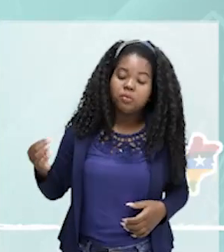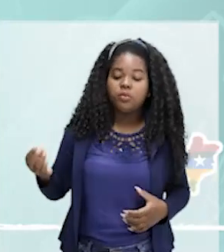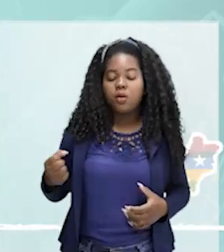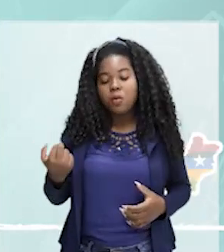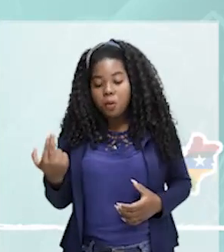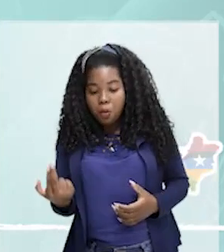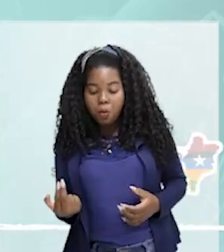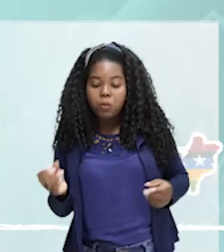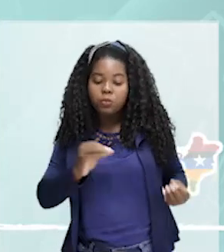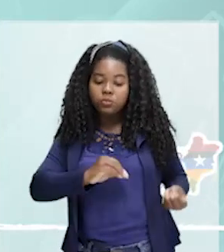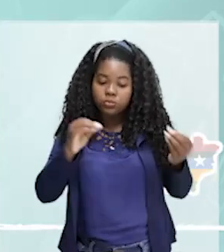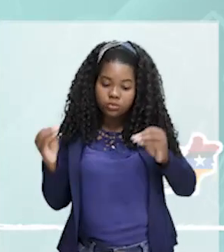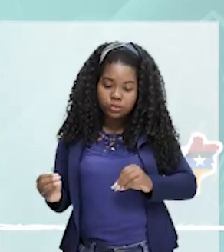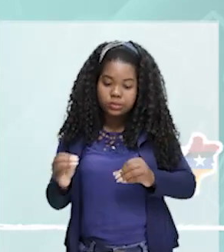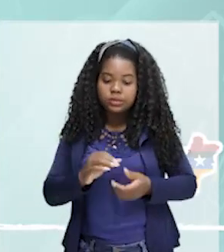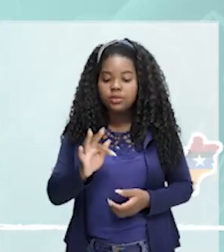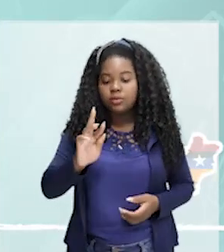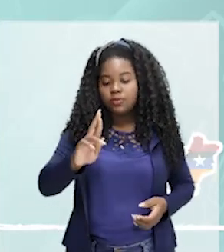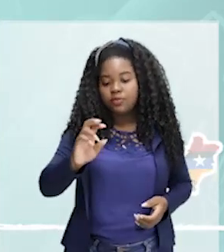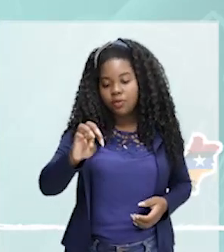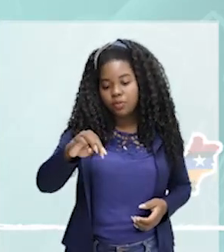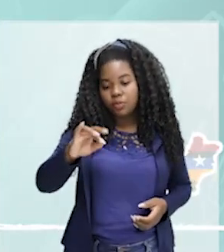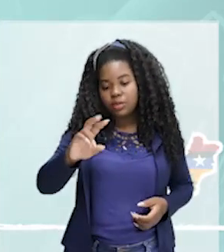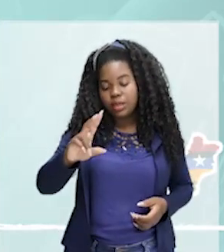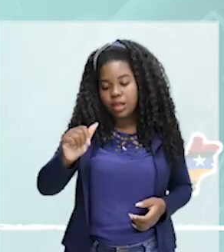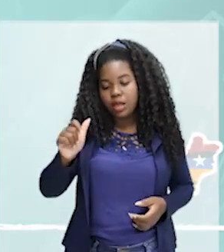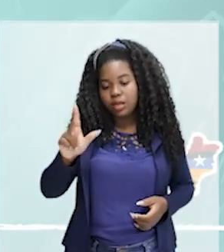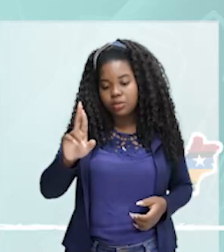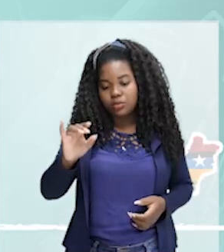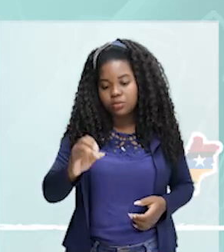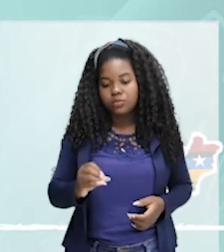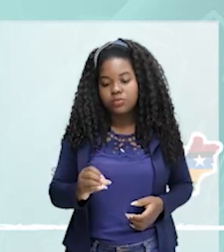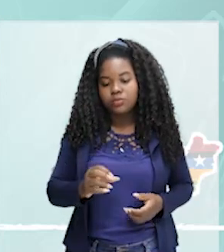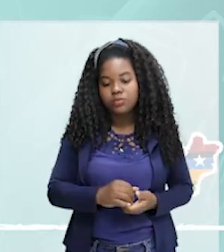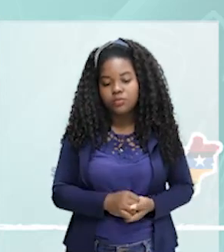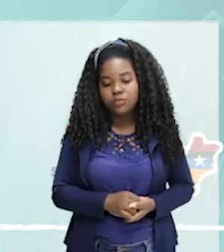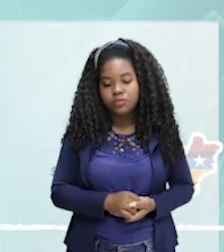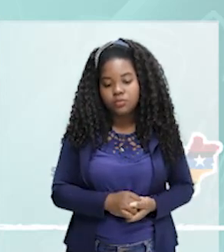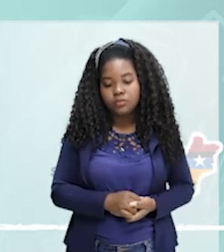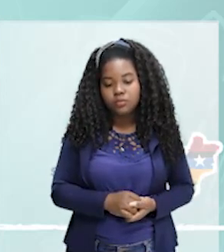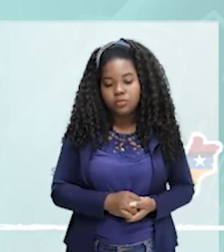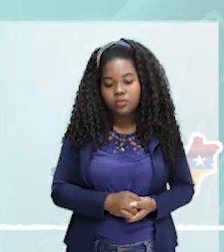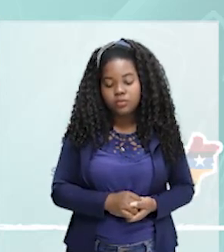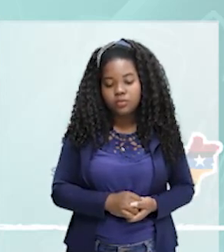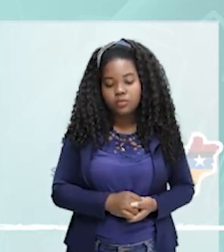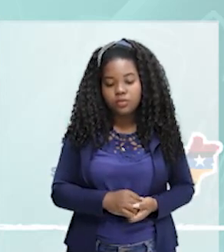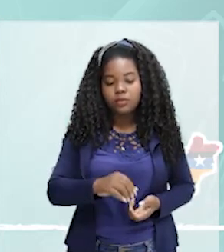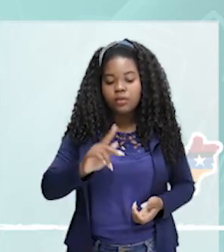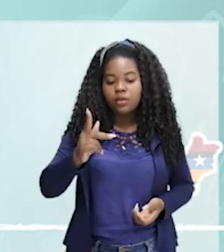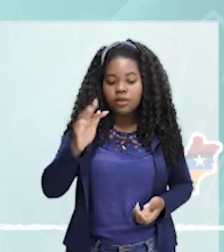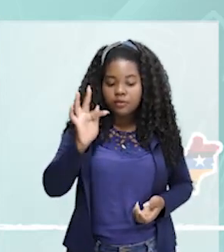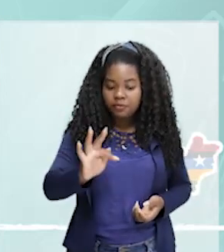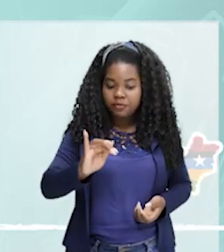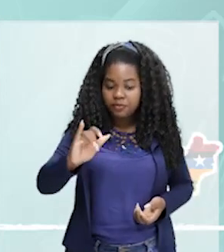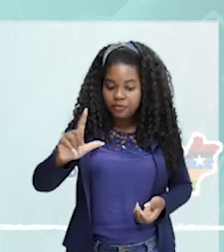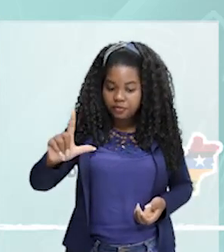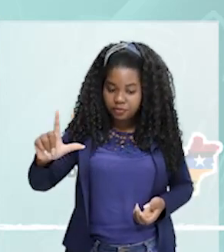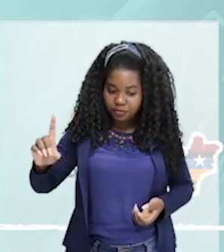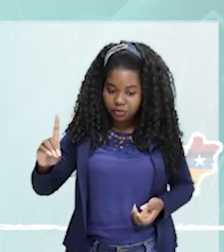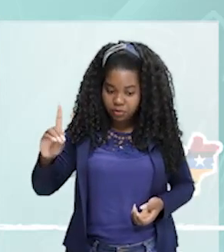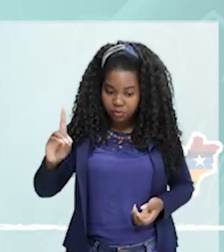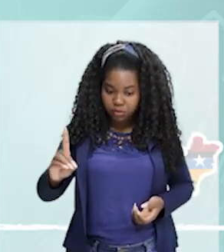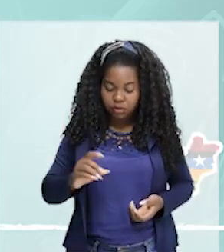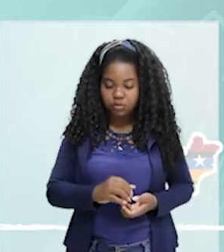ou eu posso colocar formulário no meio do verbo e da partícula. He filled his form out, ele preencheu